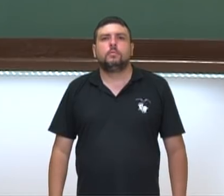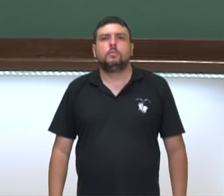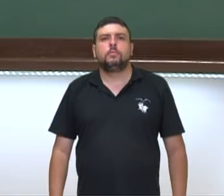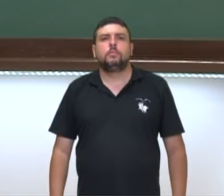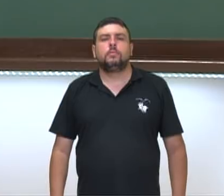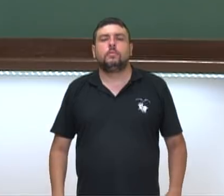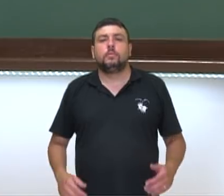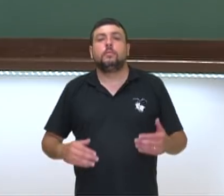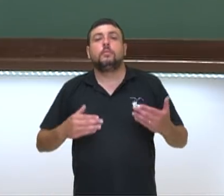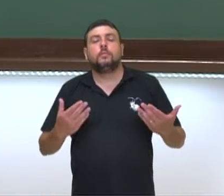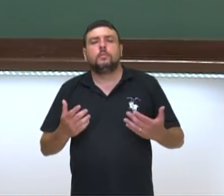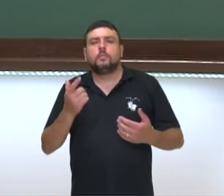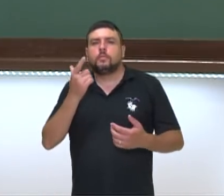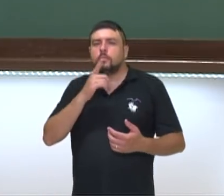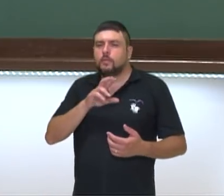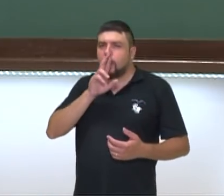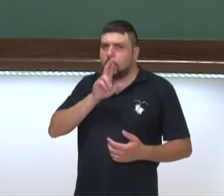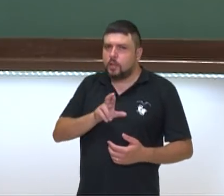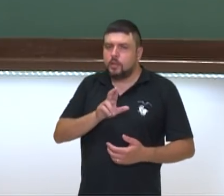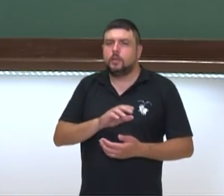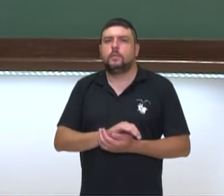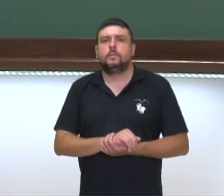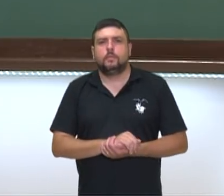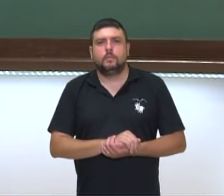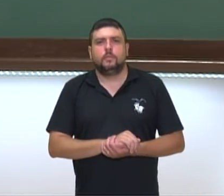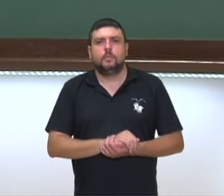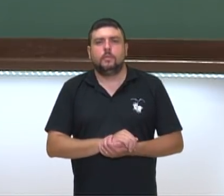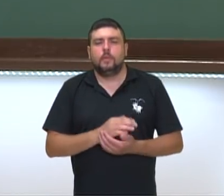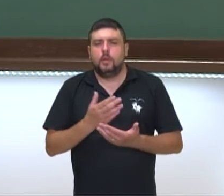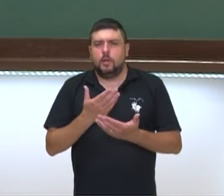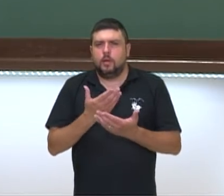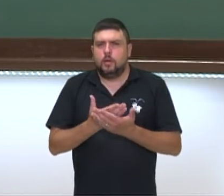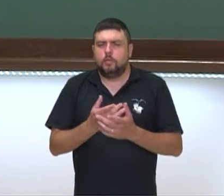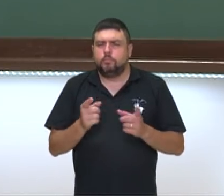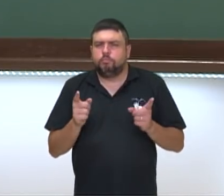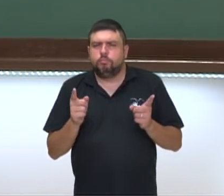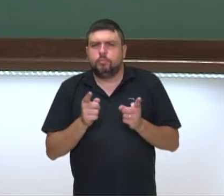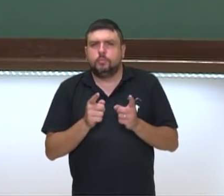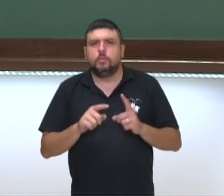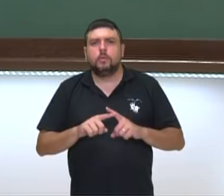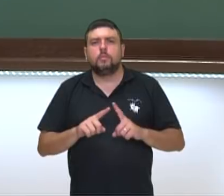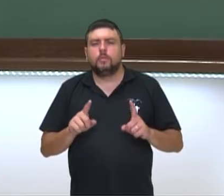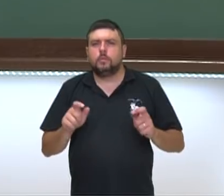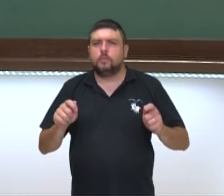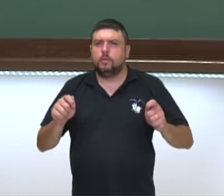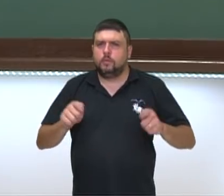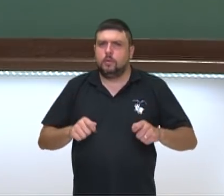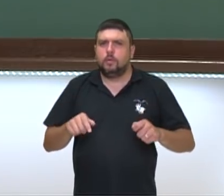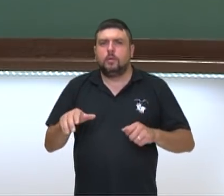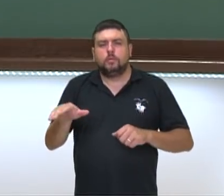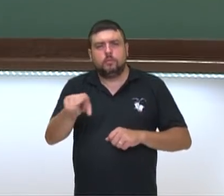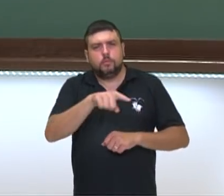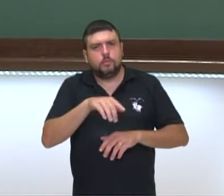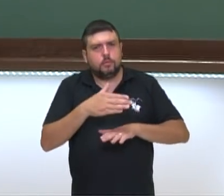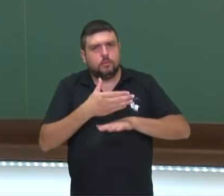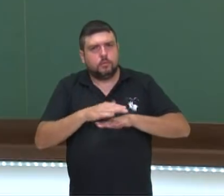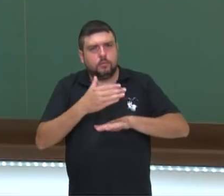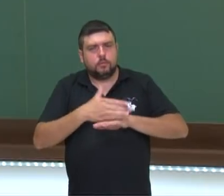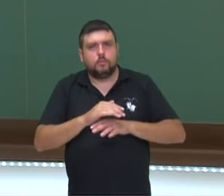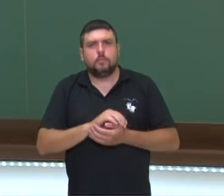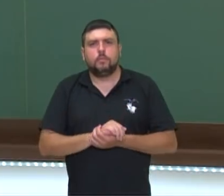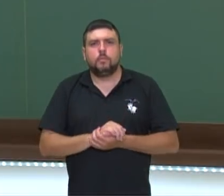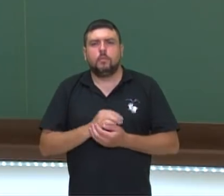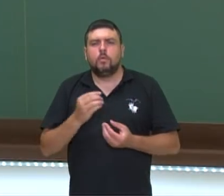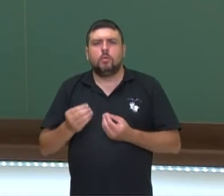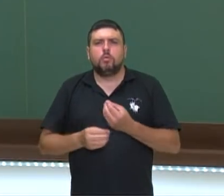Daí, galera, conseguiram resolver? Então, aqui nossa aula é pequenininha, mas eu acho que dá boas noções para vocês fazerem. Então, como é que a gente calcula a